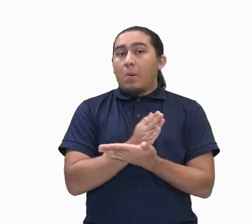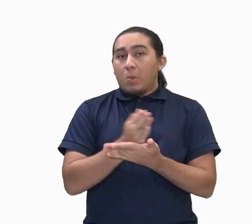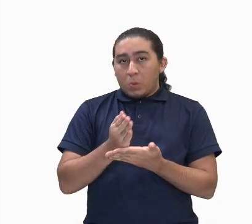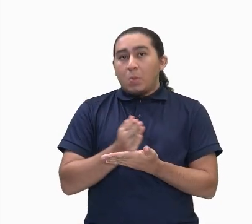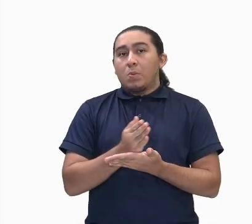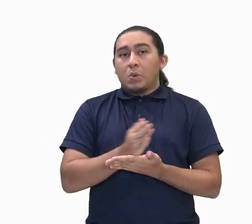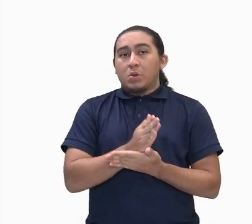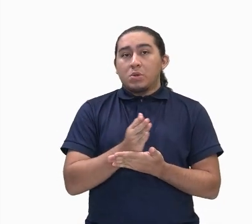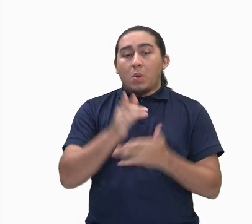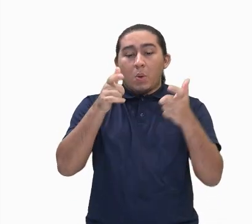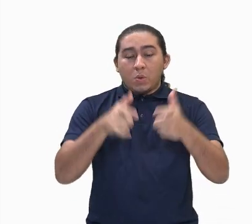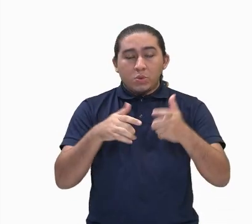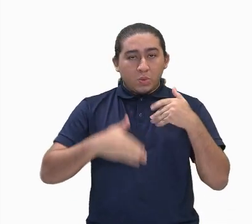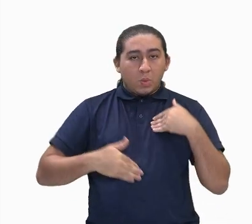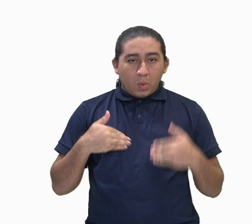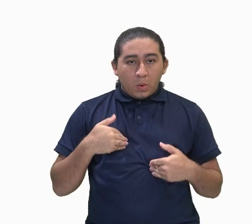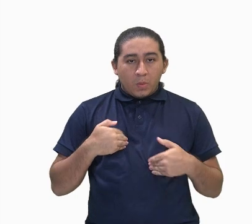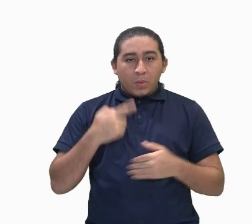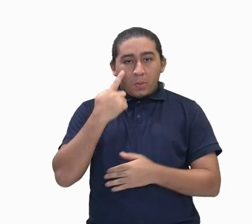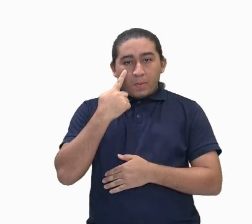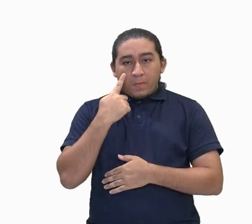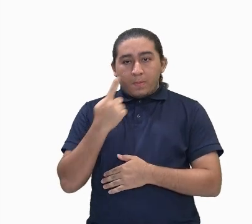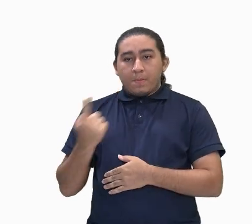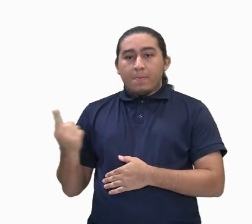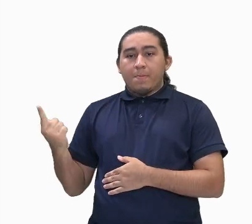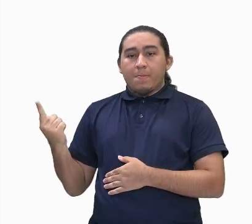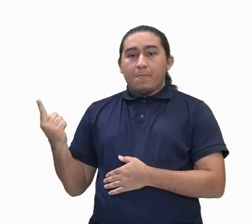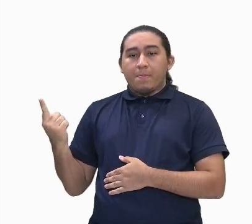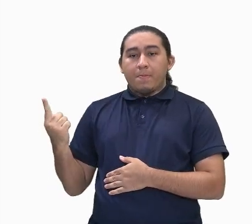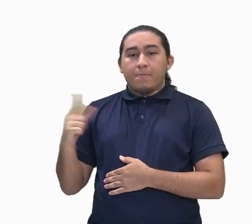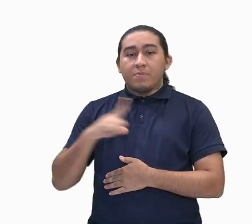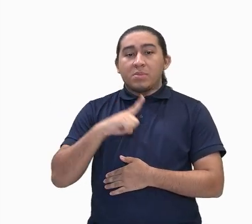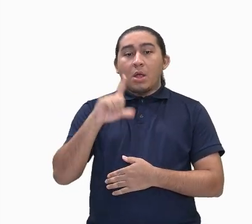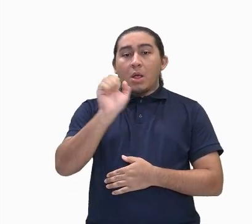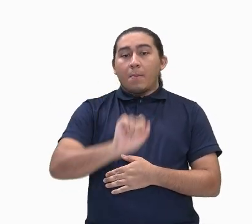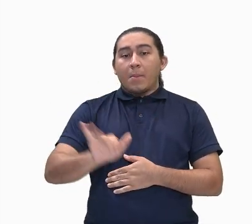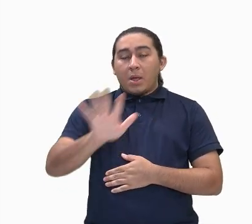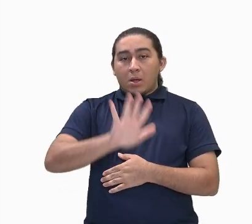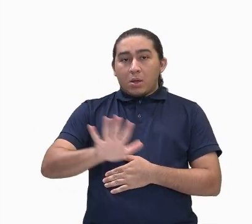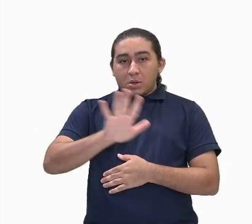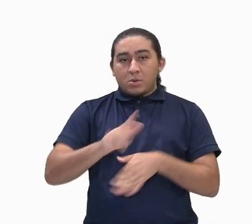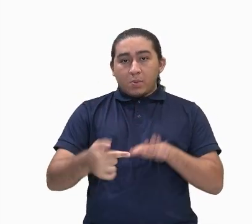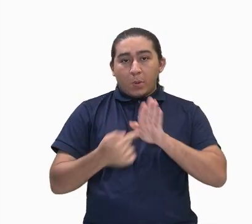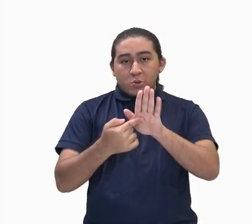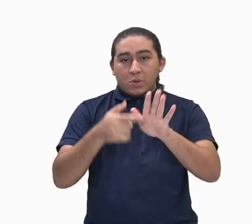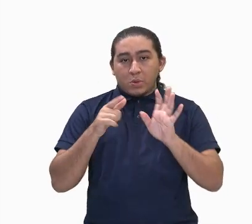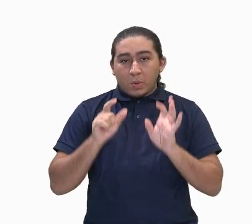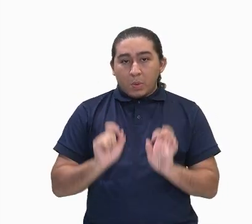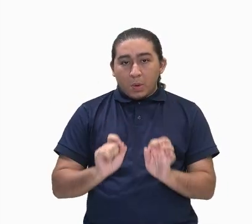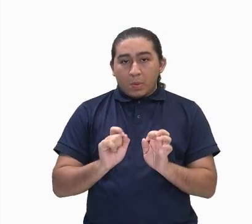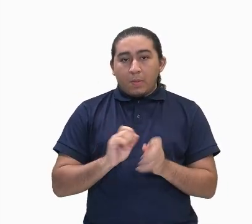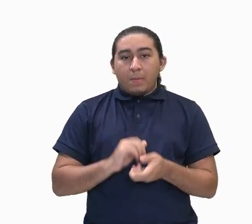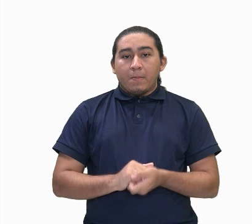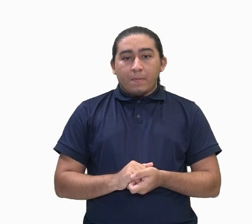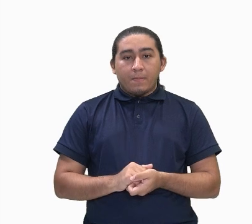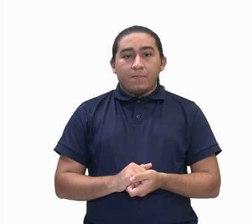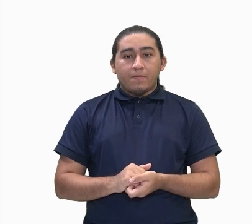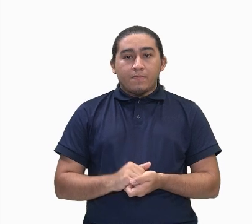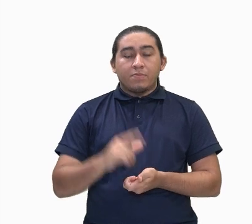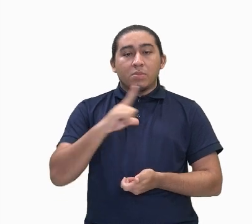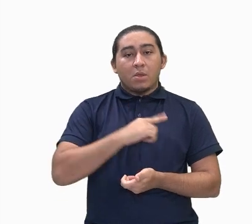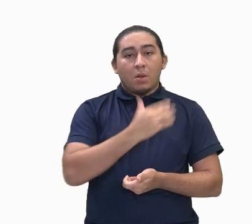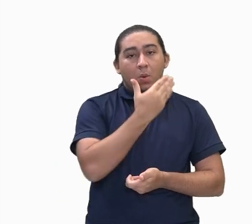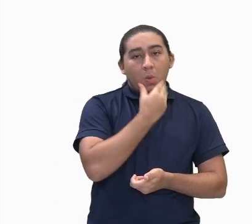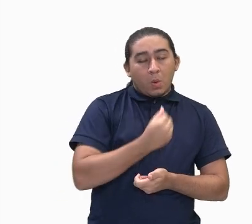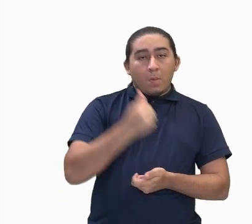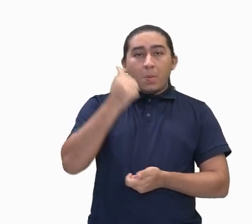glândulas do corpo humano. Olha só, a gente tem essa imagem, mostrando aí pra gente tanto o corpo masculino quanto